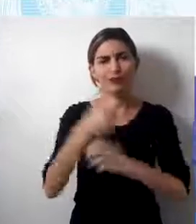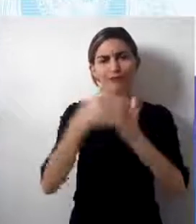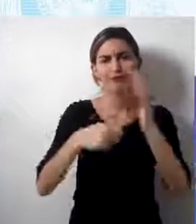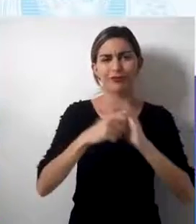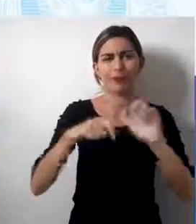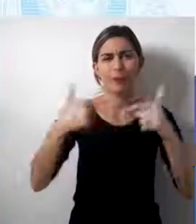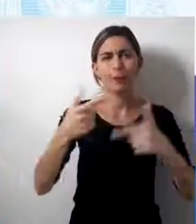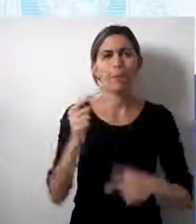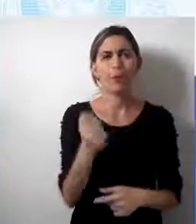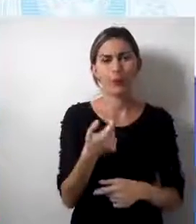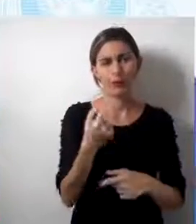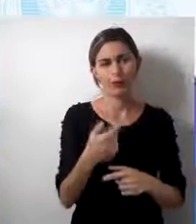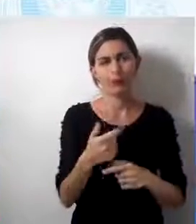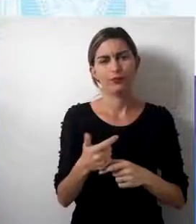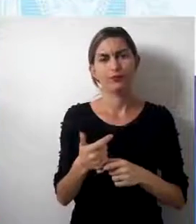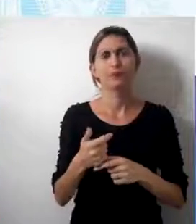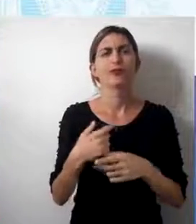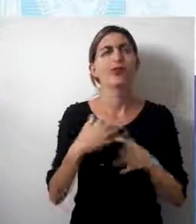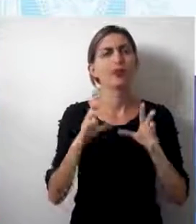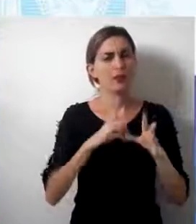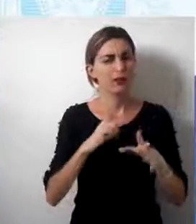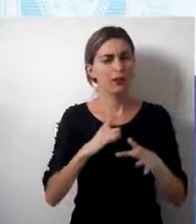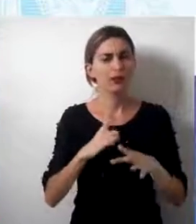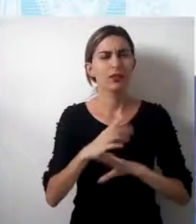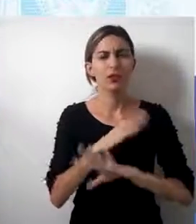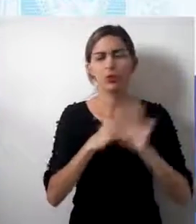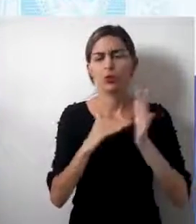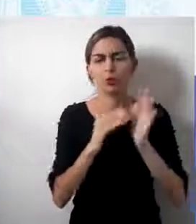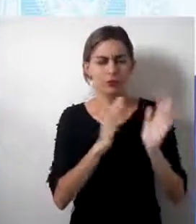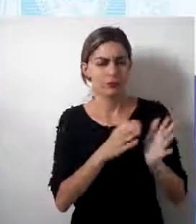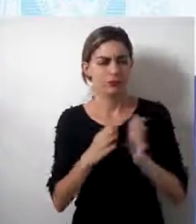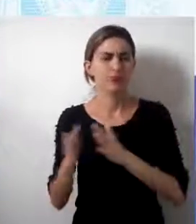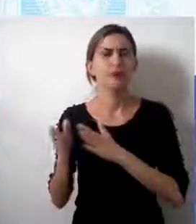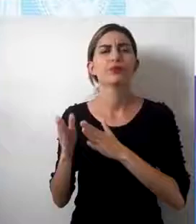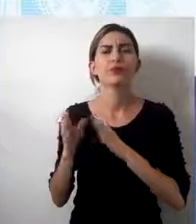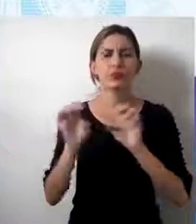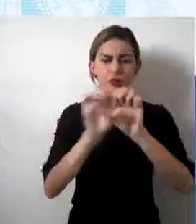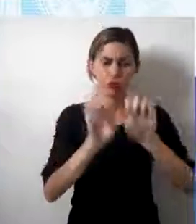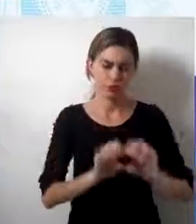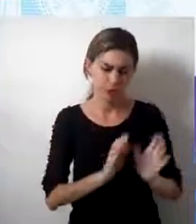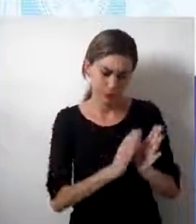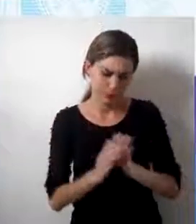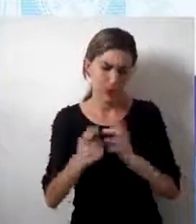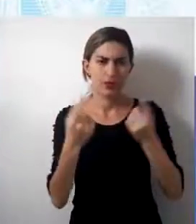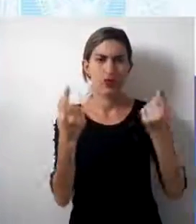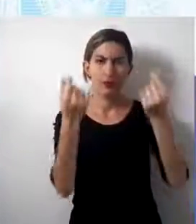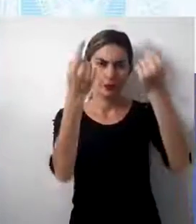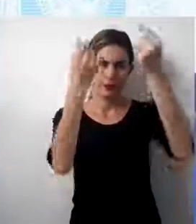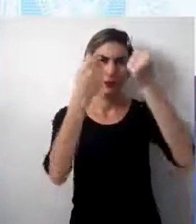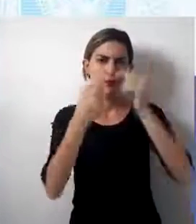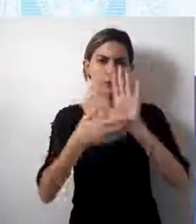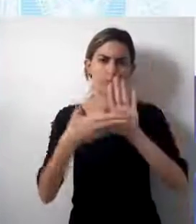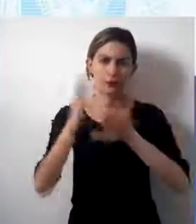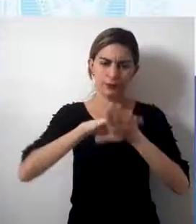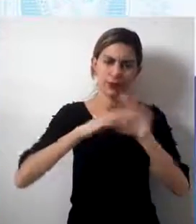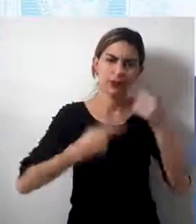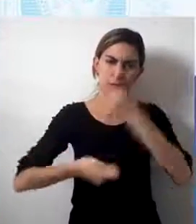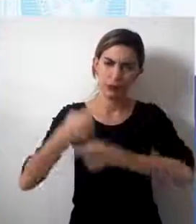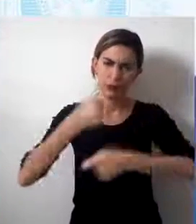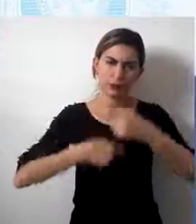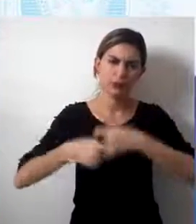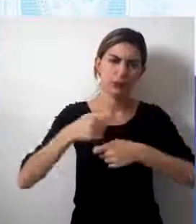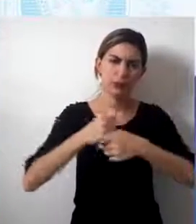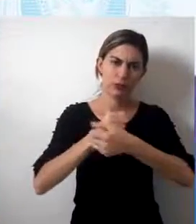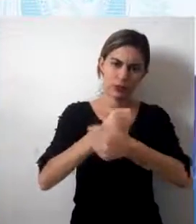que, o mais importante é que havia toda uma conjuntura, uma estrutura econômica por trás do tráfico